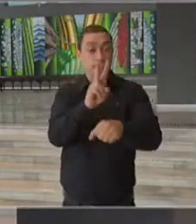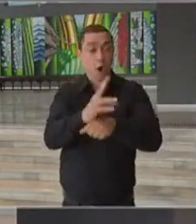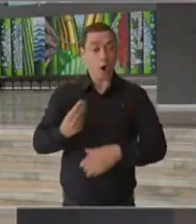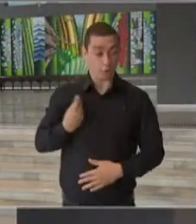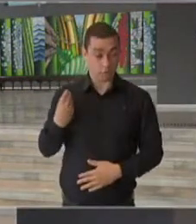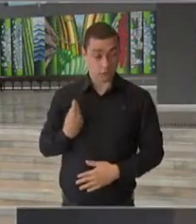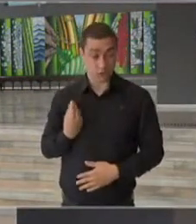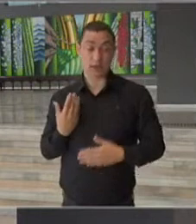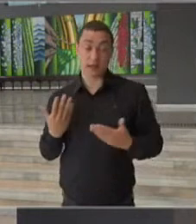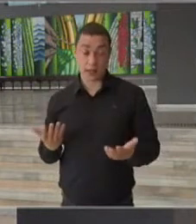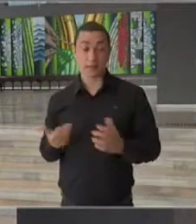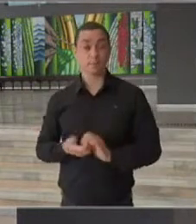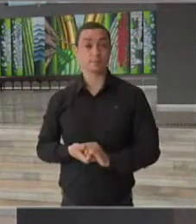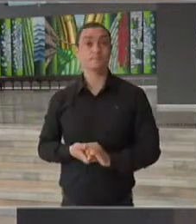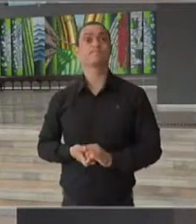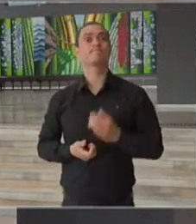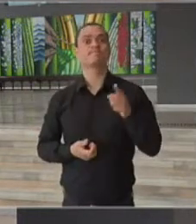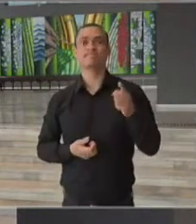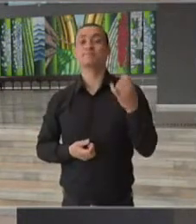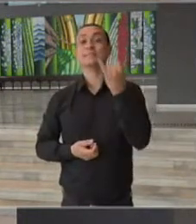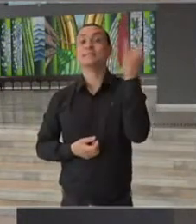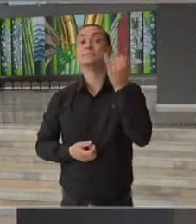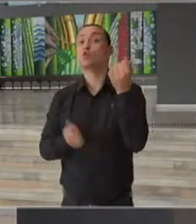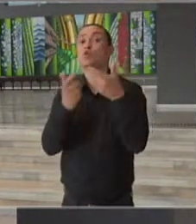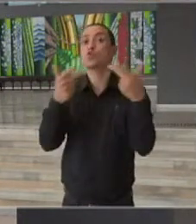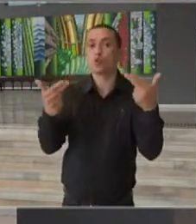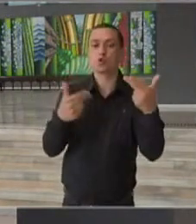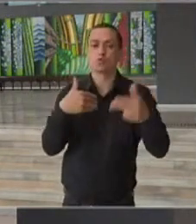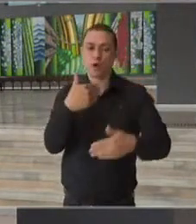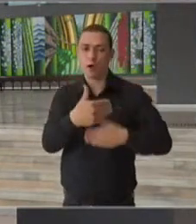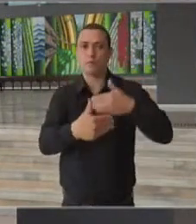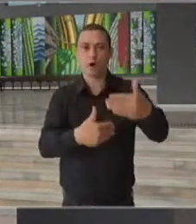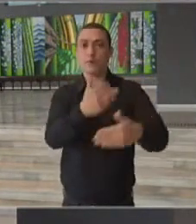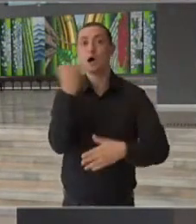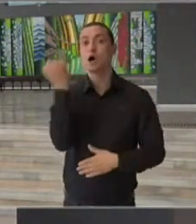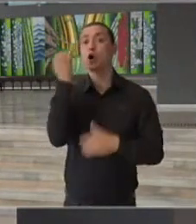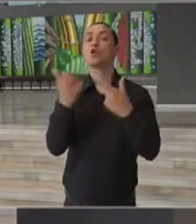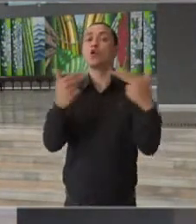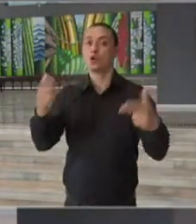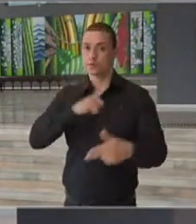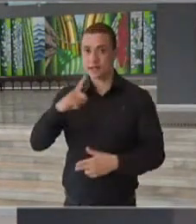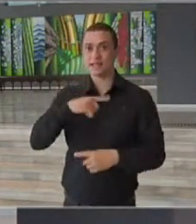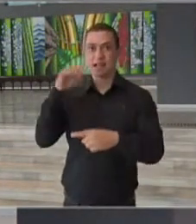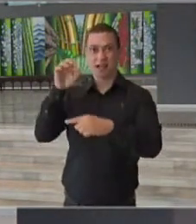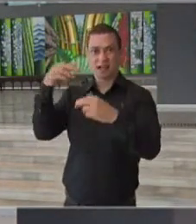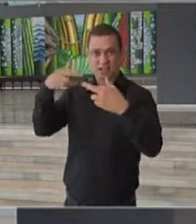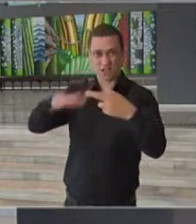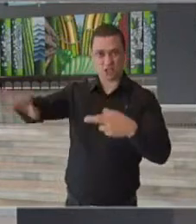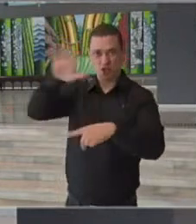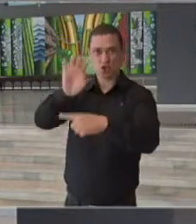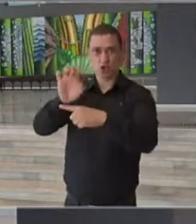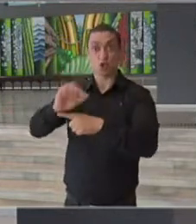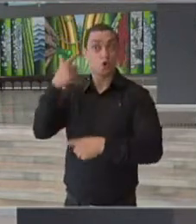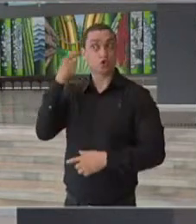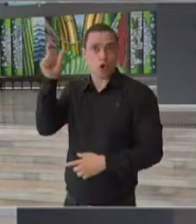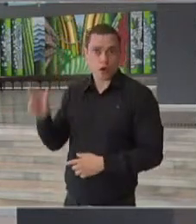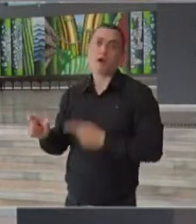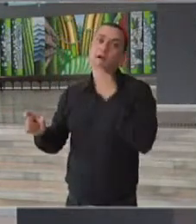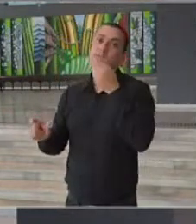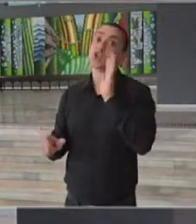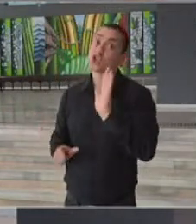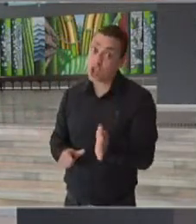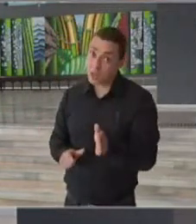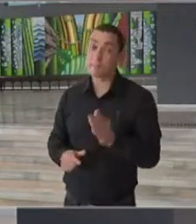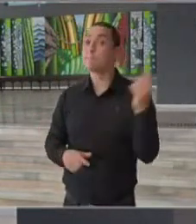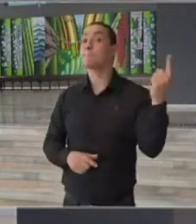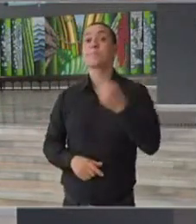vida. Algumas coisas são importantes para os próximos passos da rede estadual, já salientadas pelo governador João Dória.